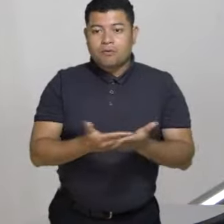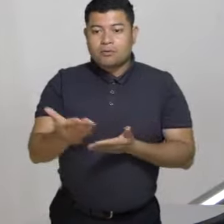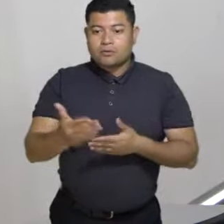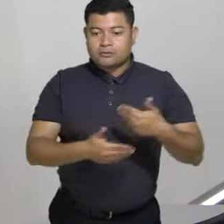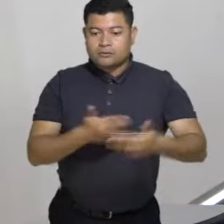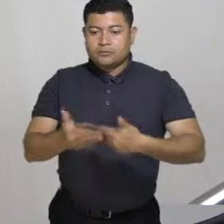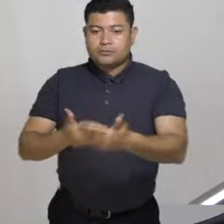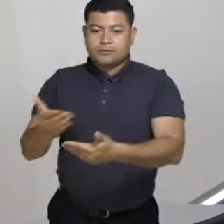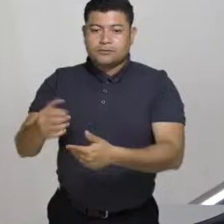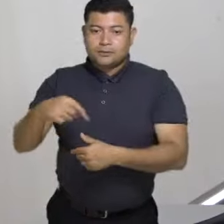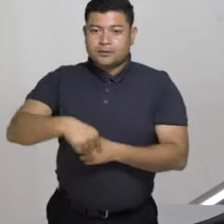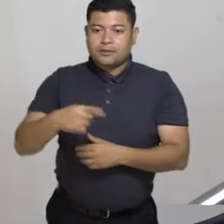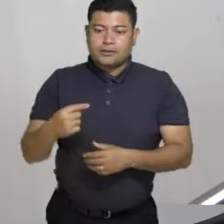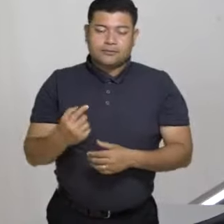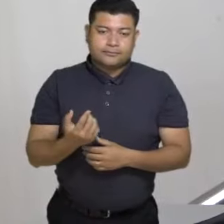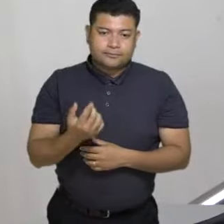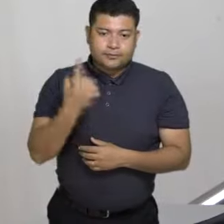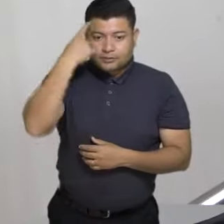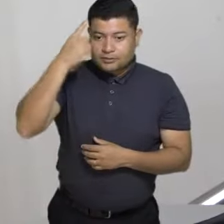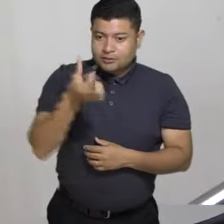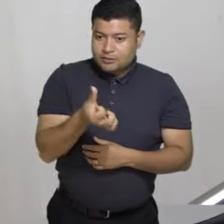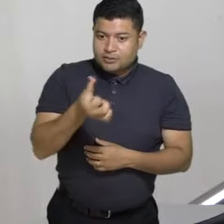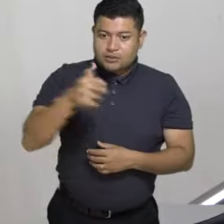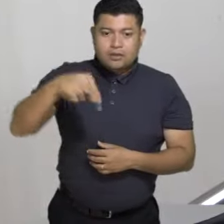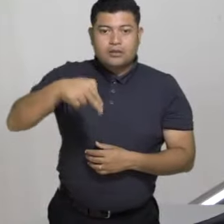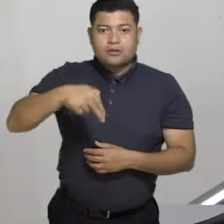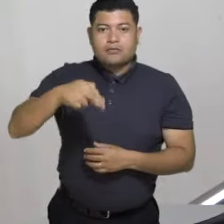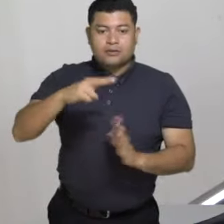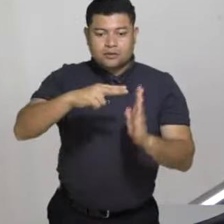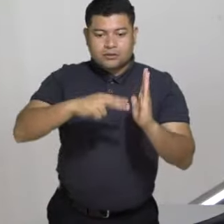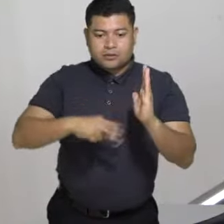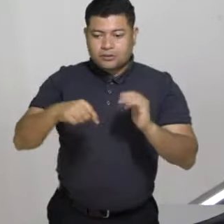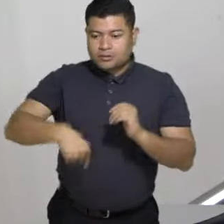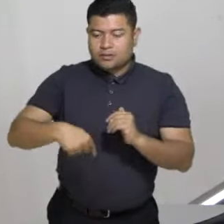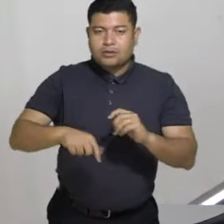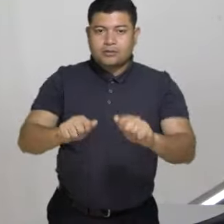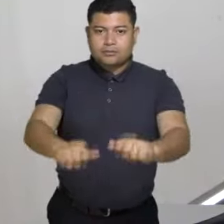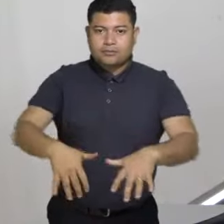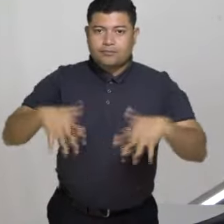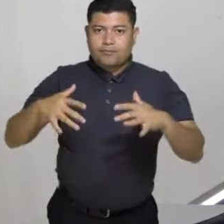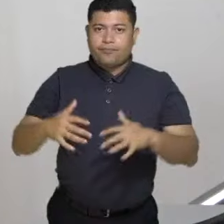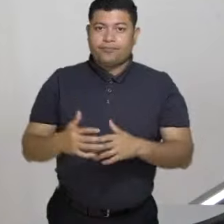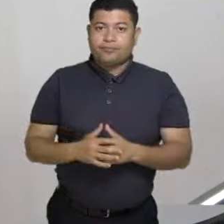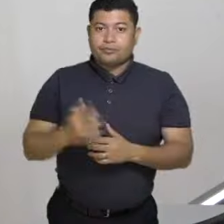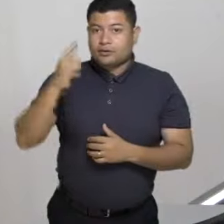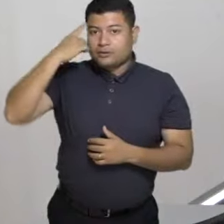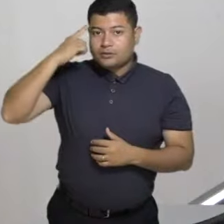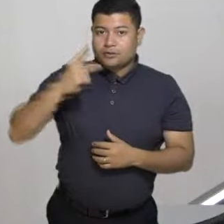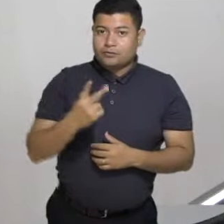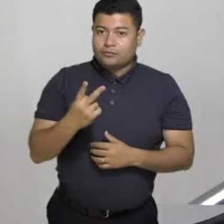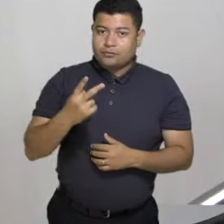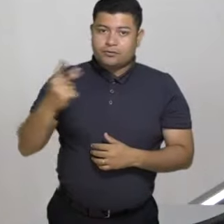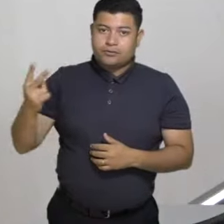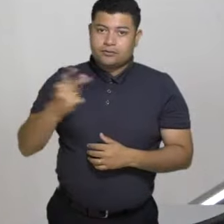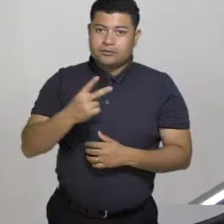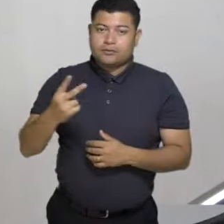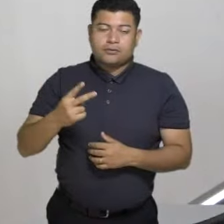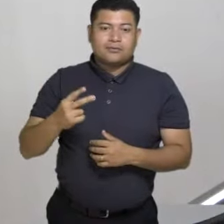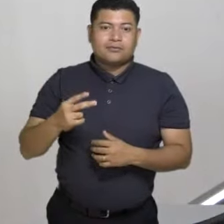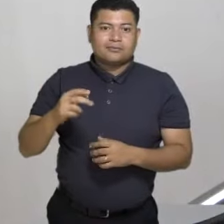6 de novembro, foi lido no plenário aqui somente dia 22 de